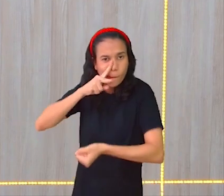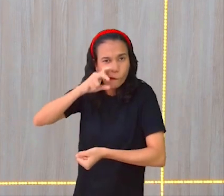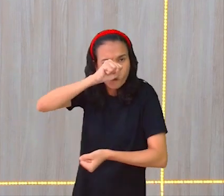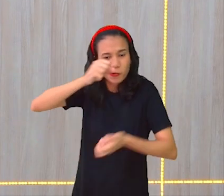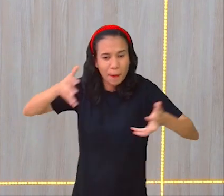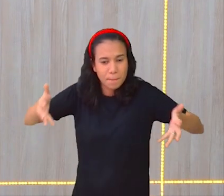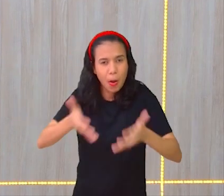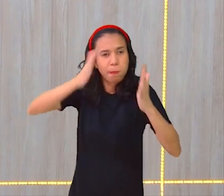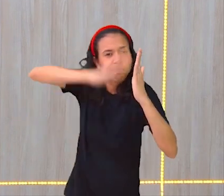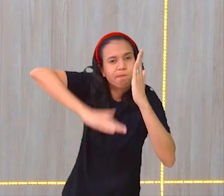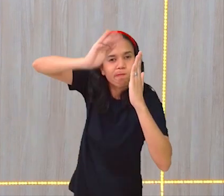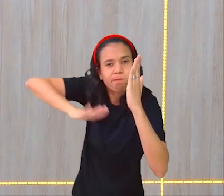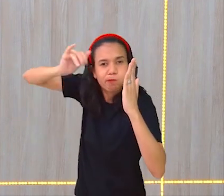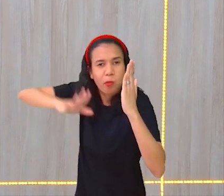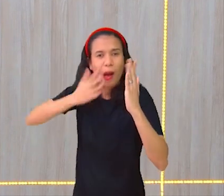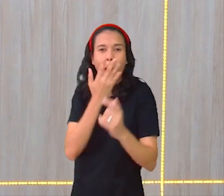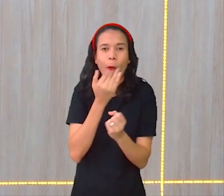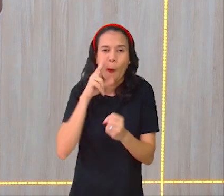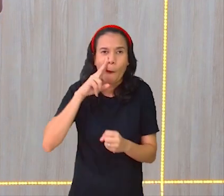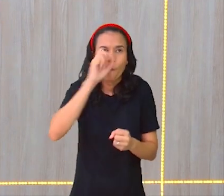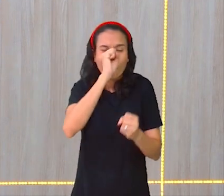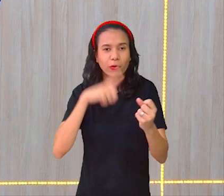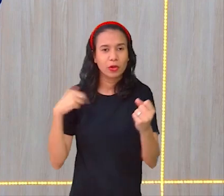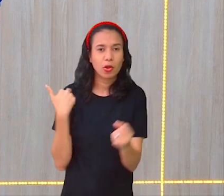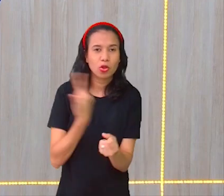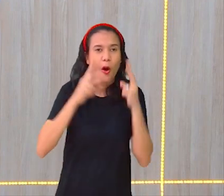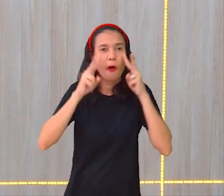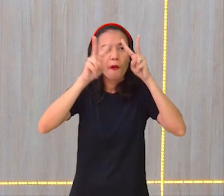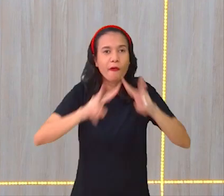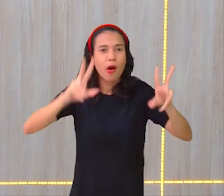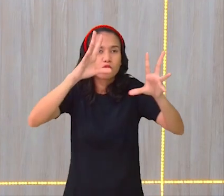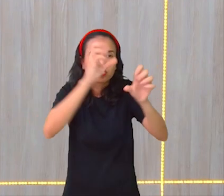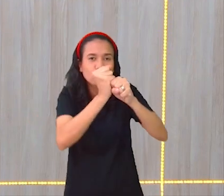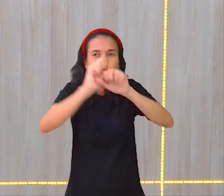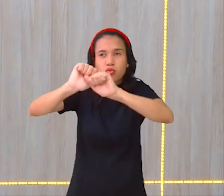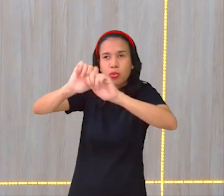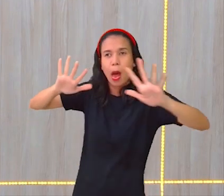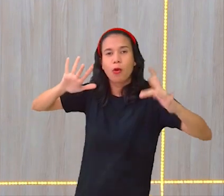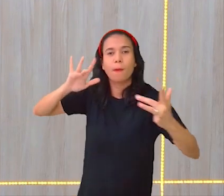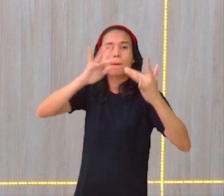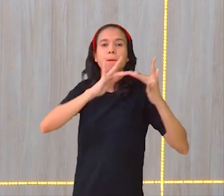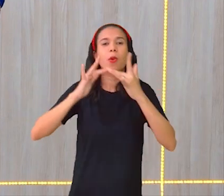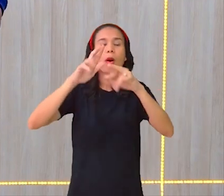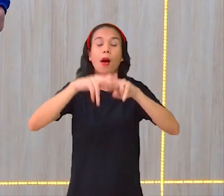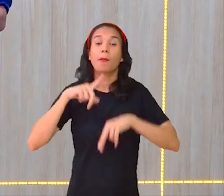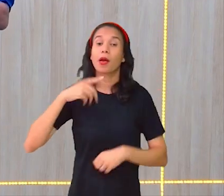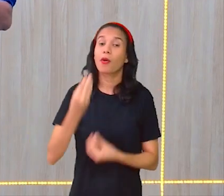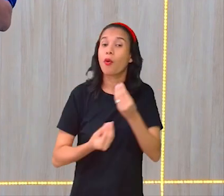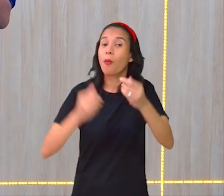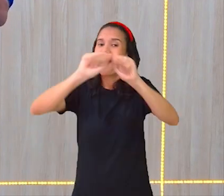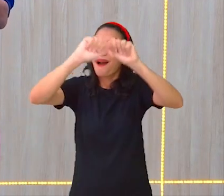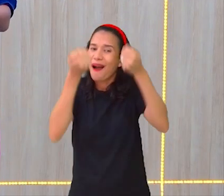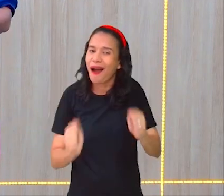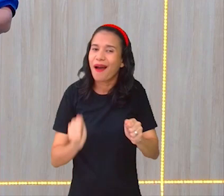força, né? Então são cores mais vibrantes, há mais contraste. Então é importante a gente ver, né, a arte,